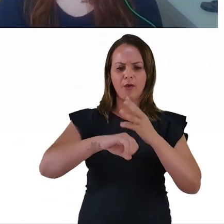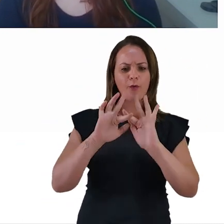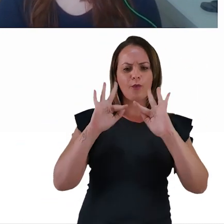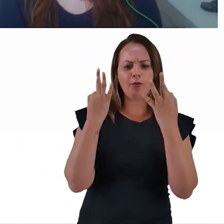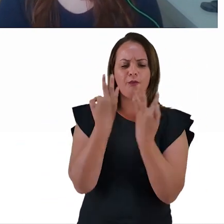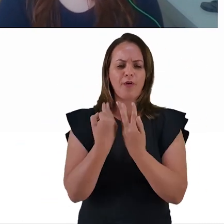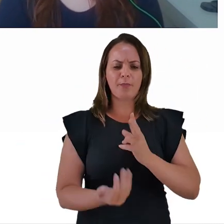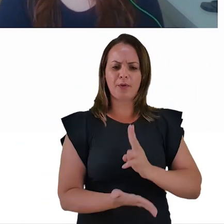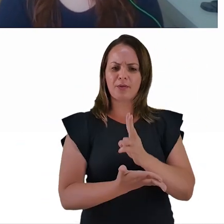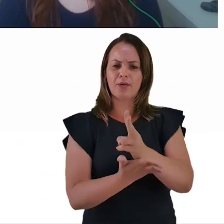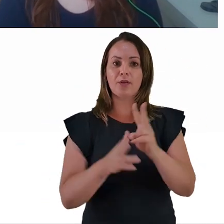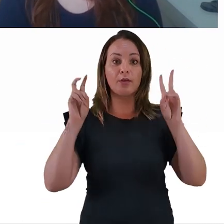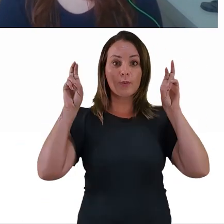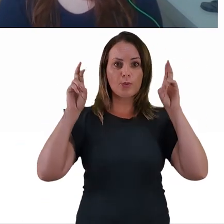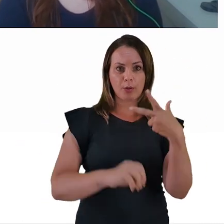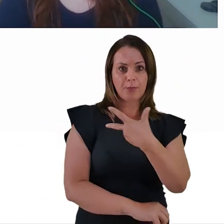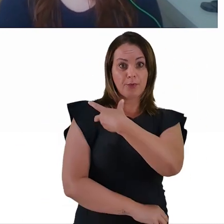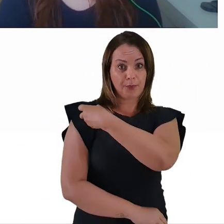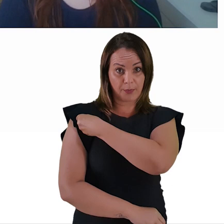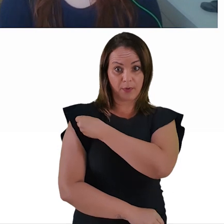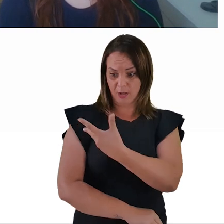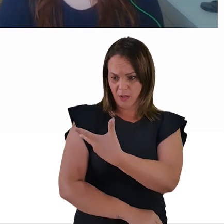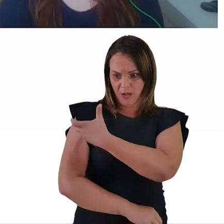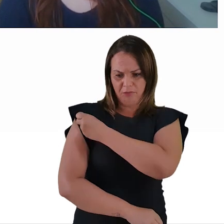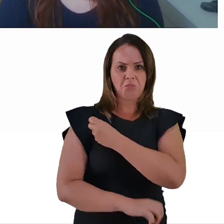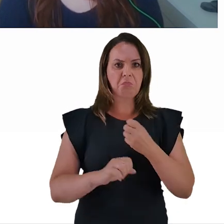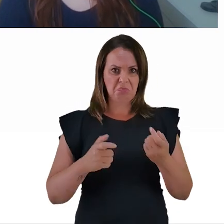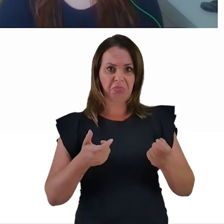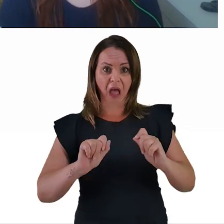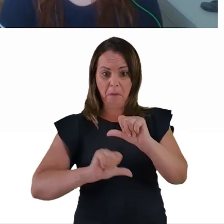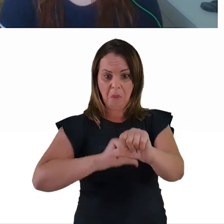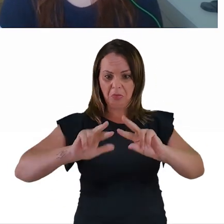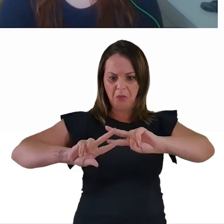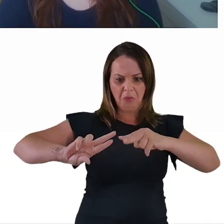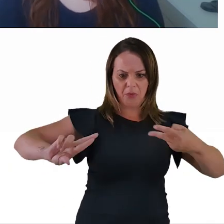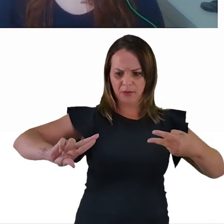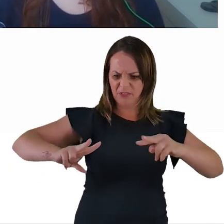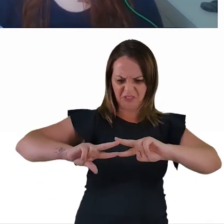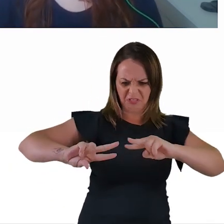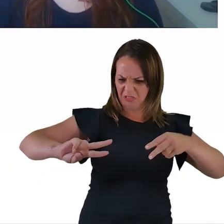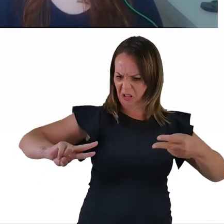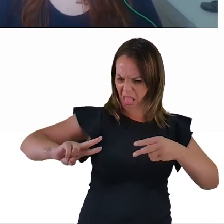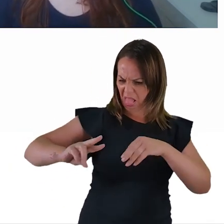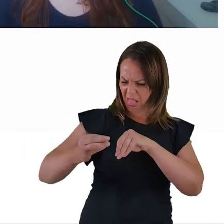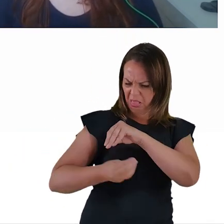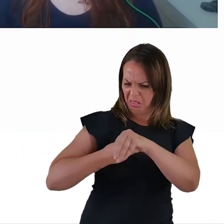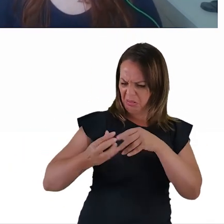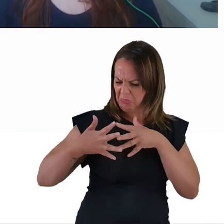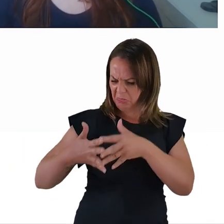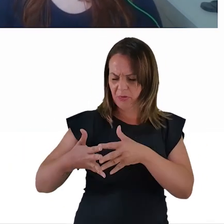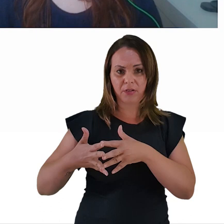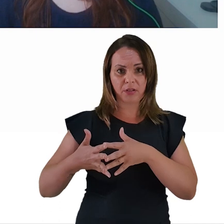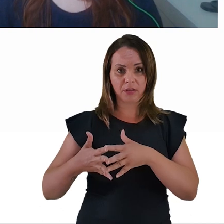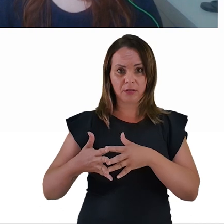dizem sobre a vacina especificamente, que a vacina pode mudar o DNA. Apesar do DNA ser uma coisa extremamente complicada, as pessoas ficam com essa, vai